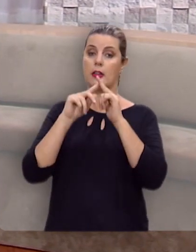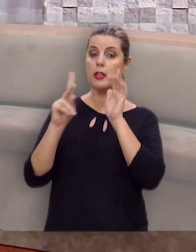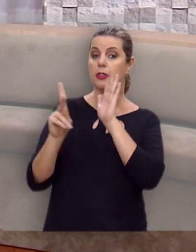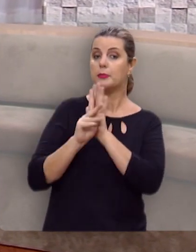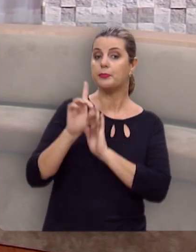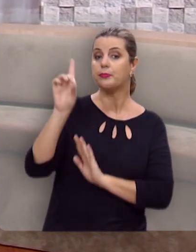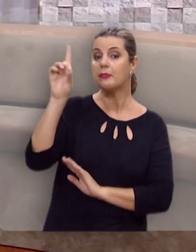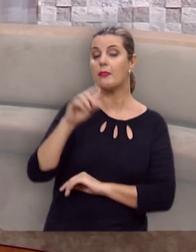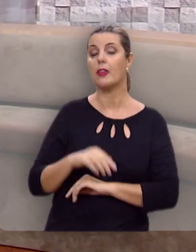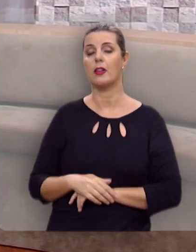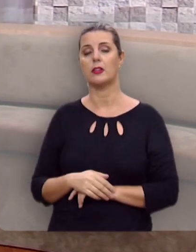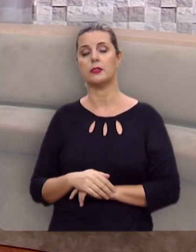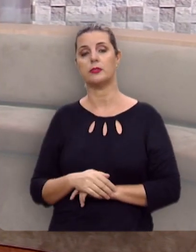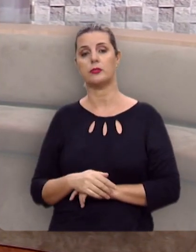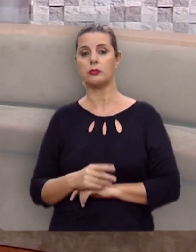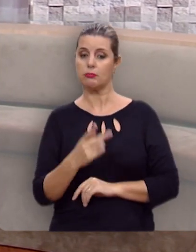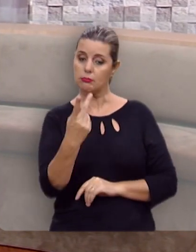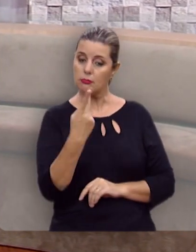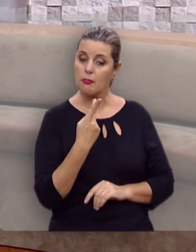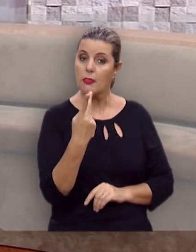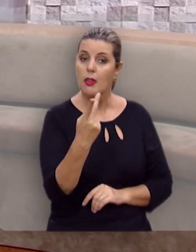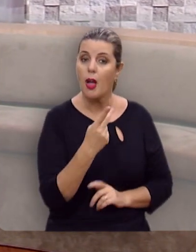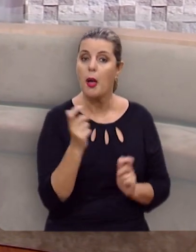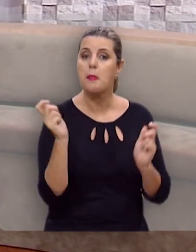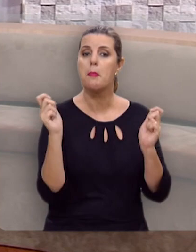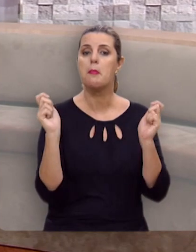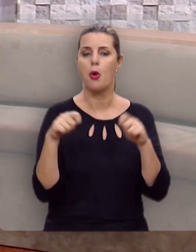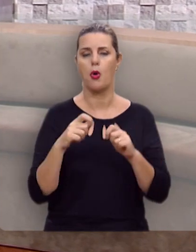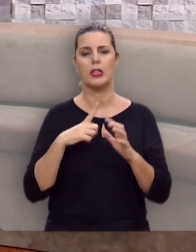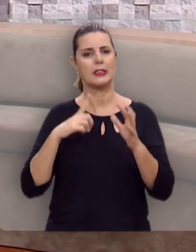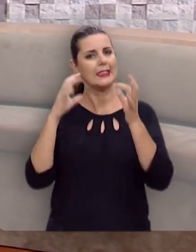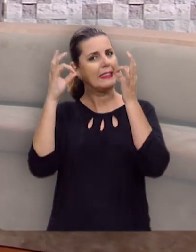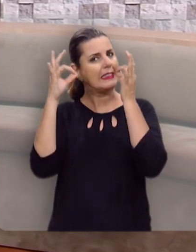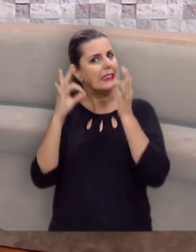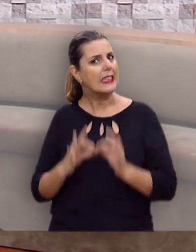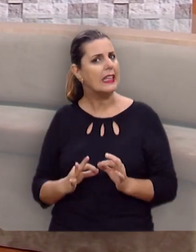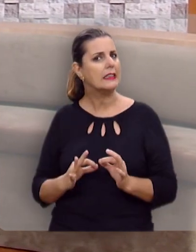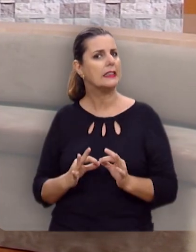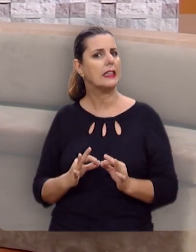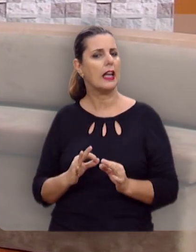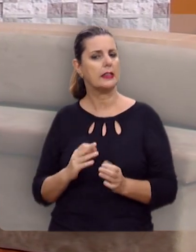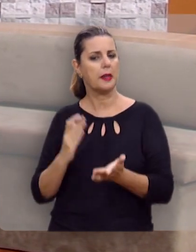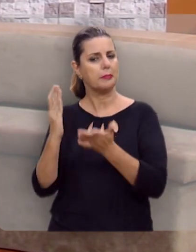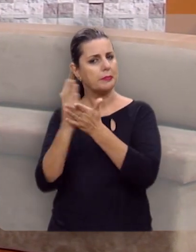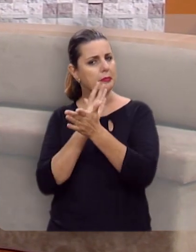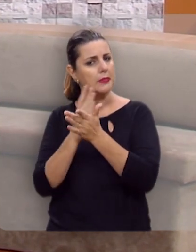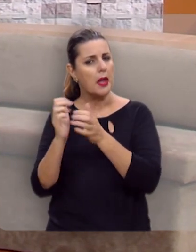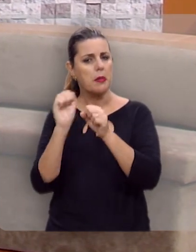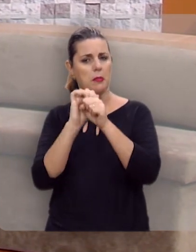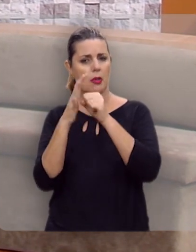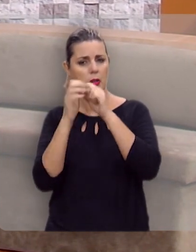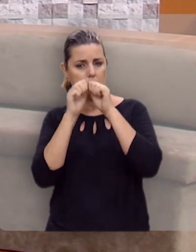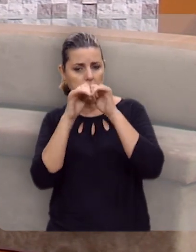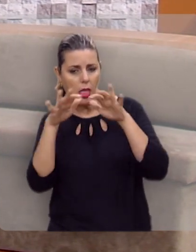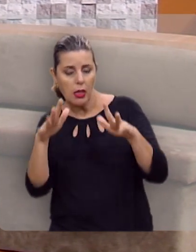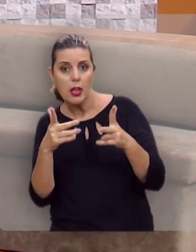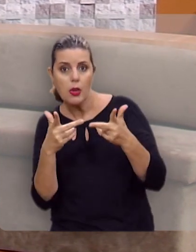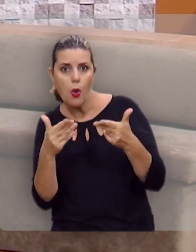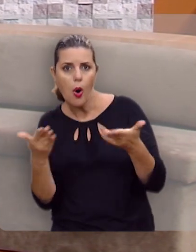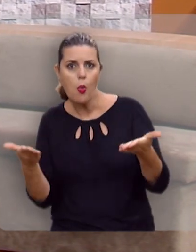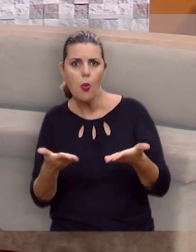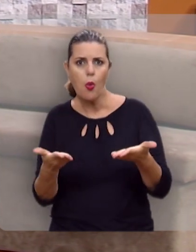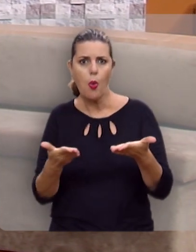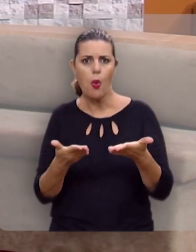da sua igreja. O que você e eu podemos ter plena certeza é de que mesmo a pandemia